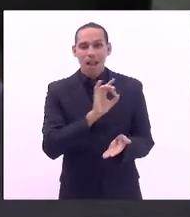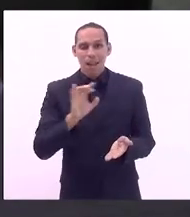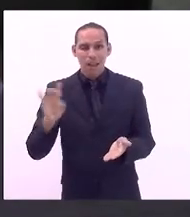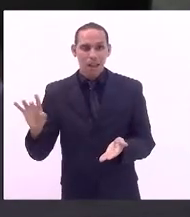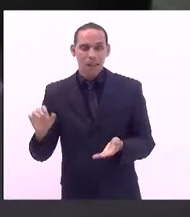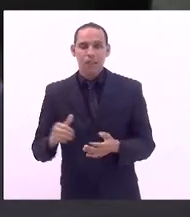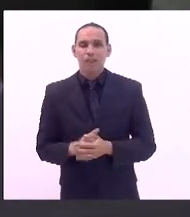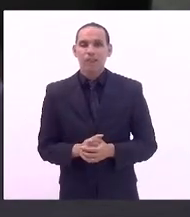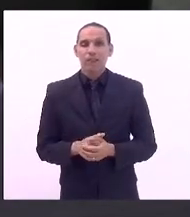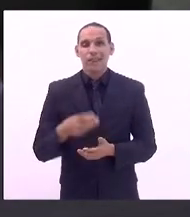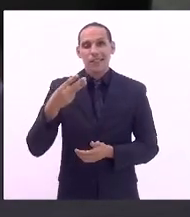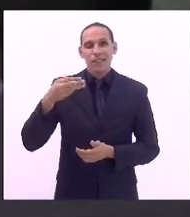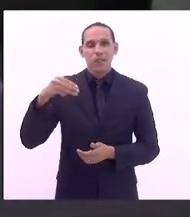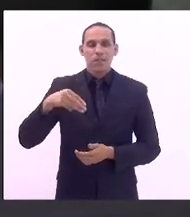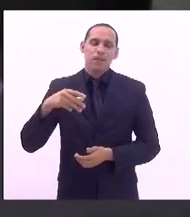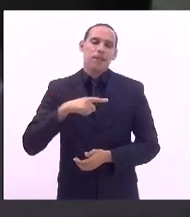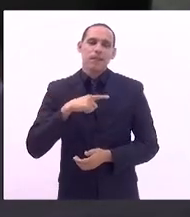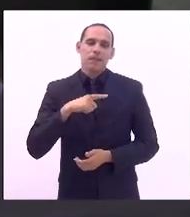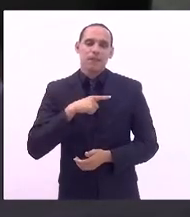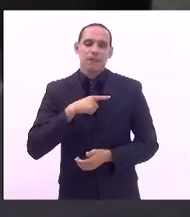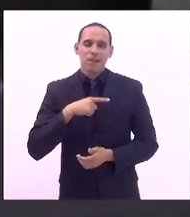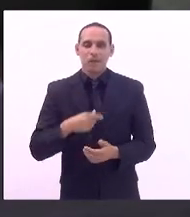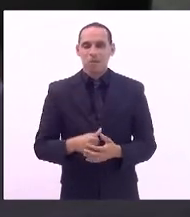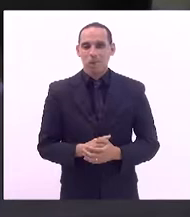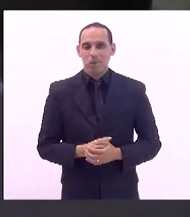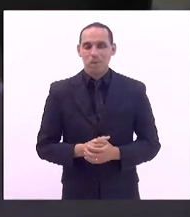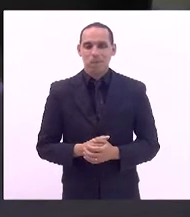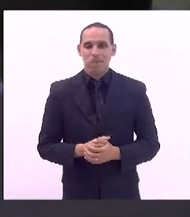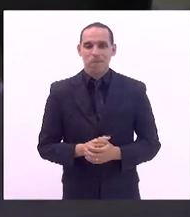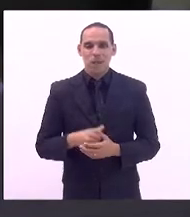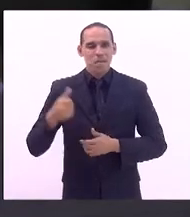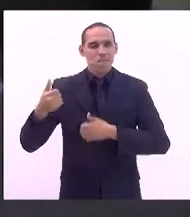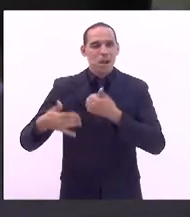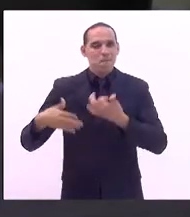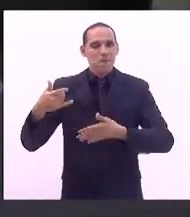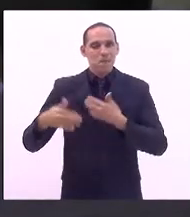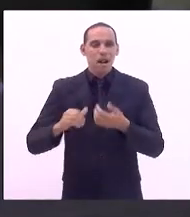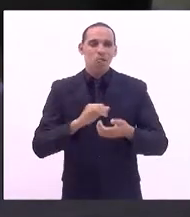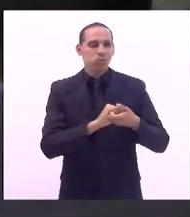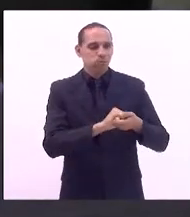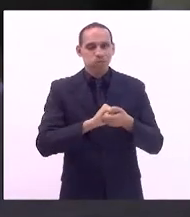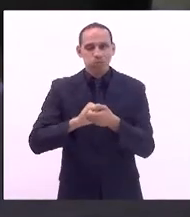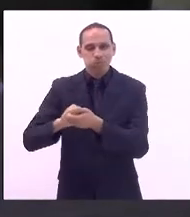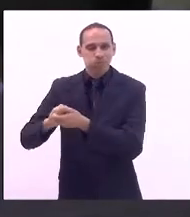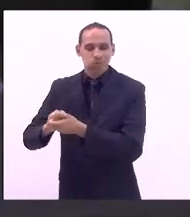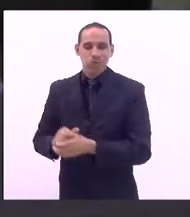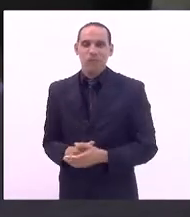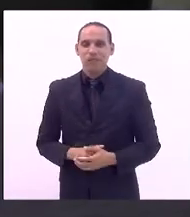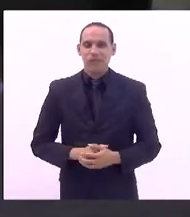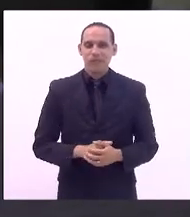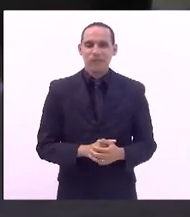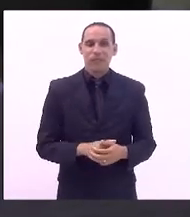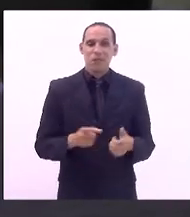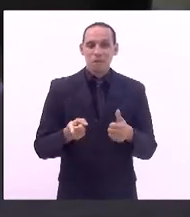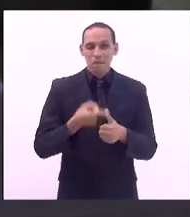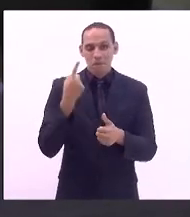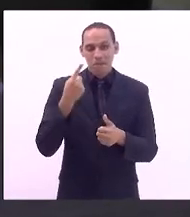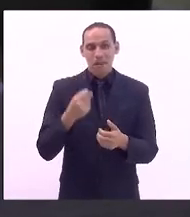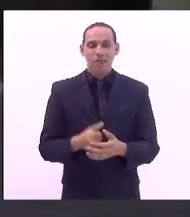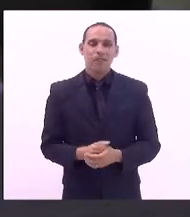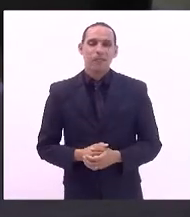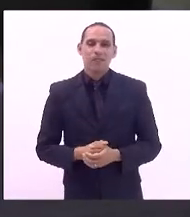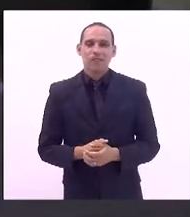dispõe de três minutos de fala para suas saudações abrindo o primeiramente